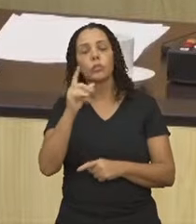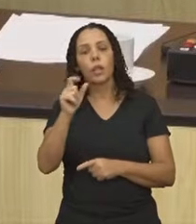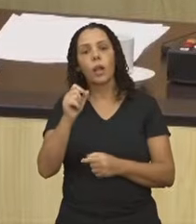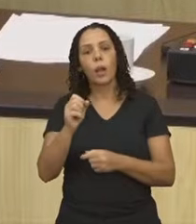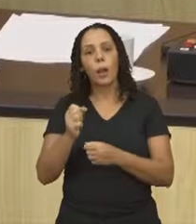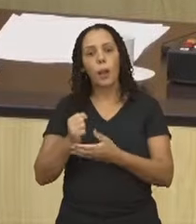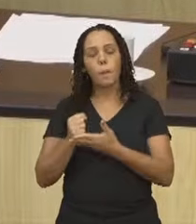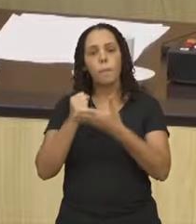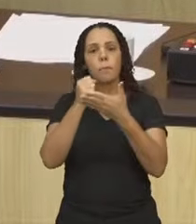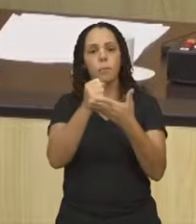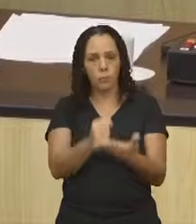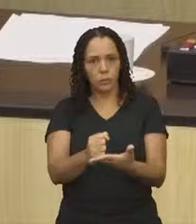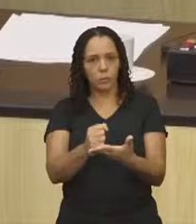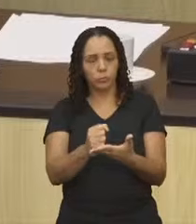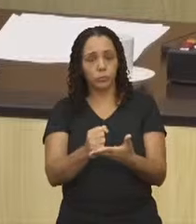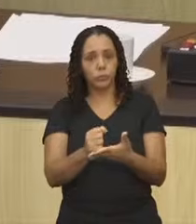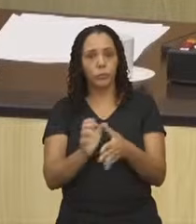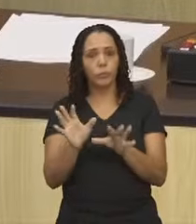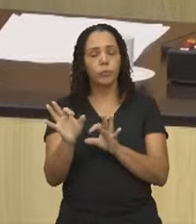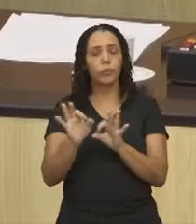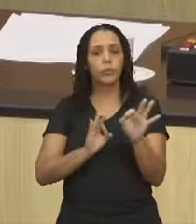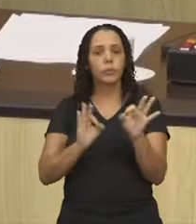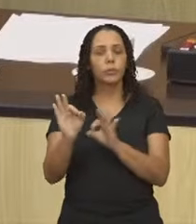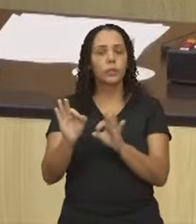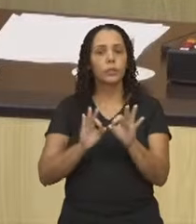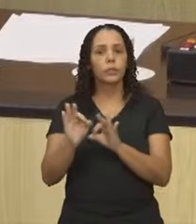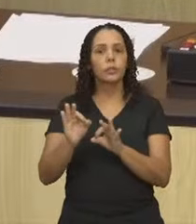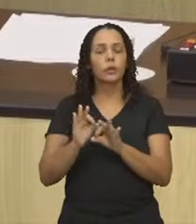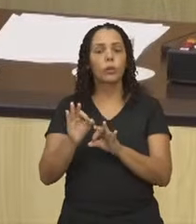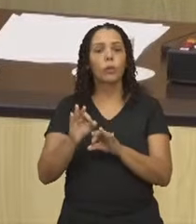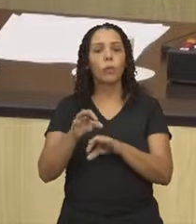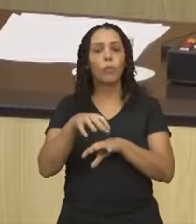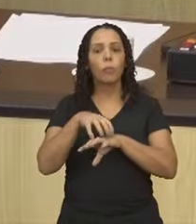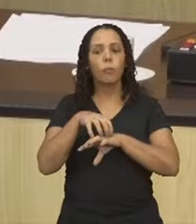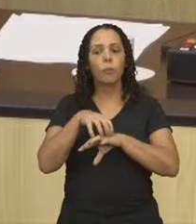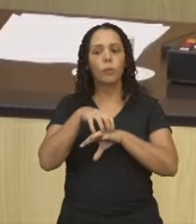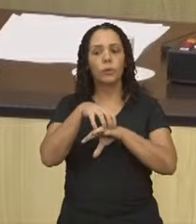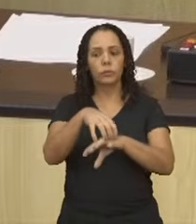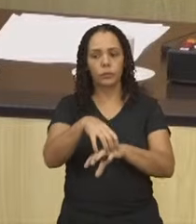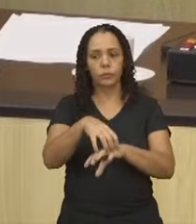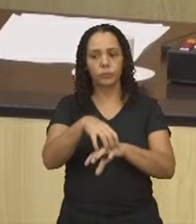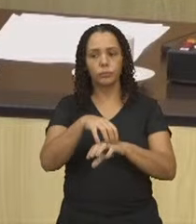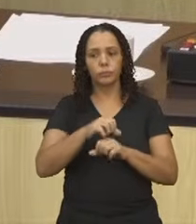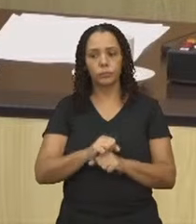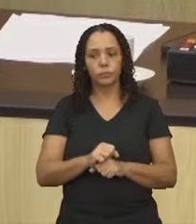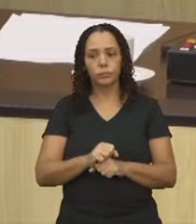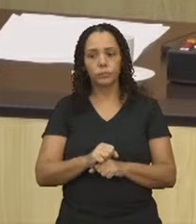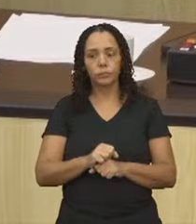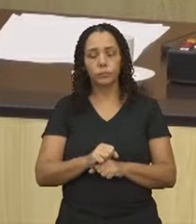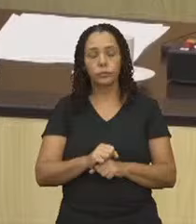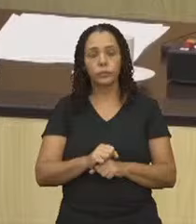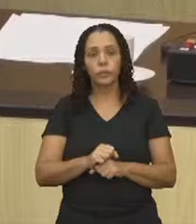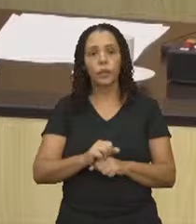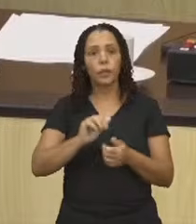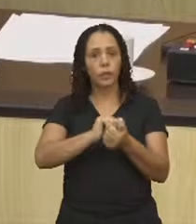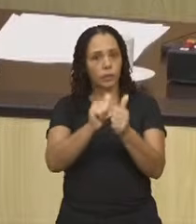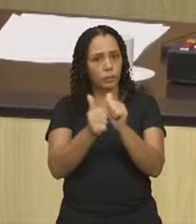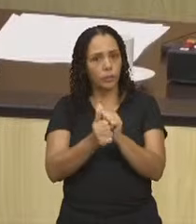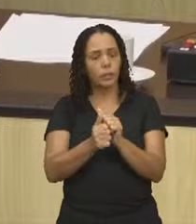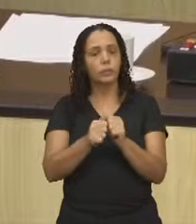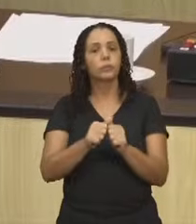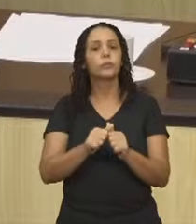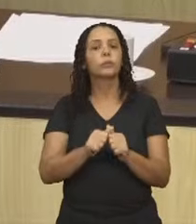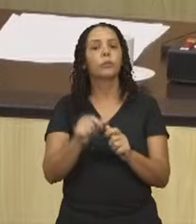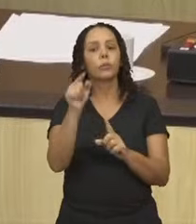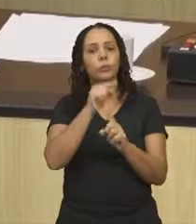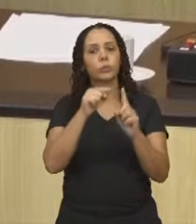a viabilização e disponibilização de um veículo utilitário tipo van, devidamente adaptado para a